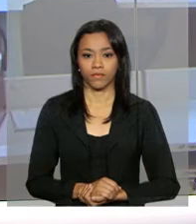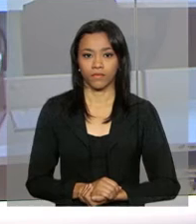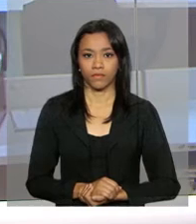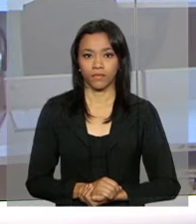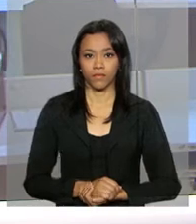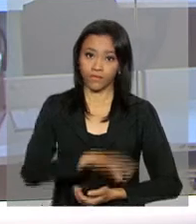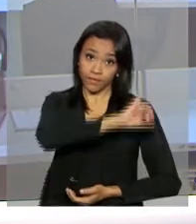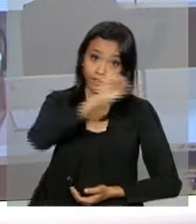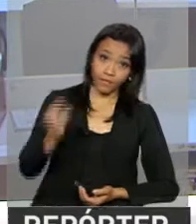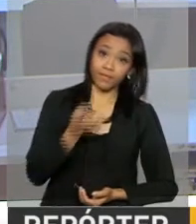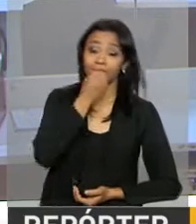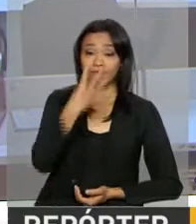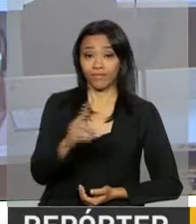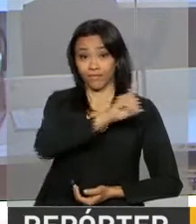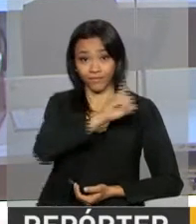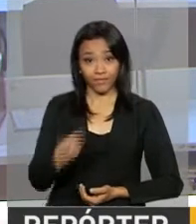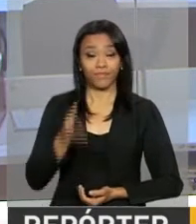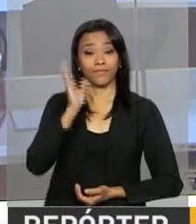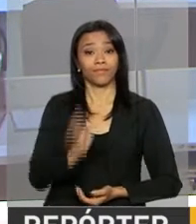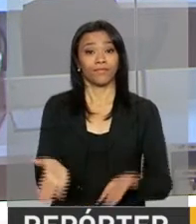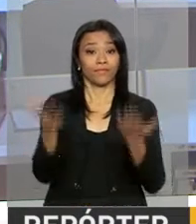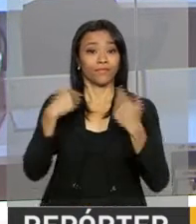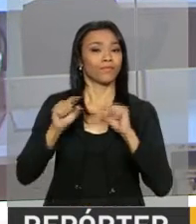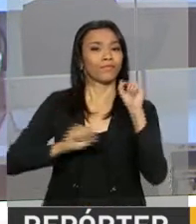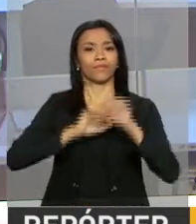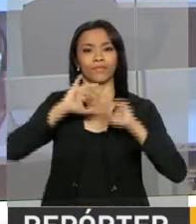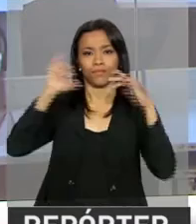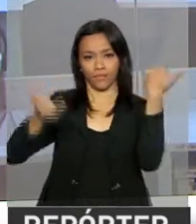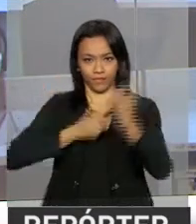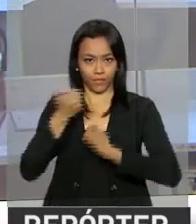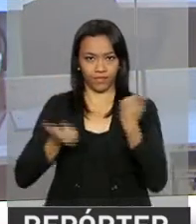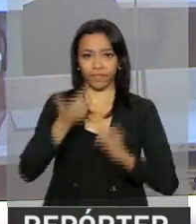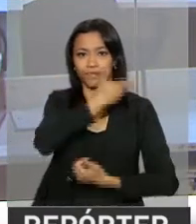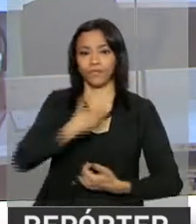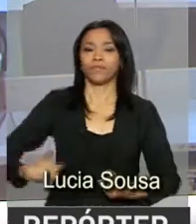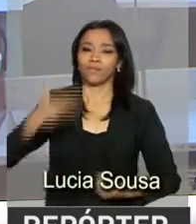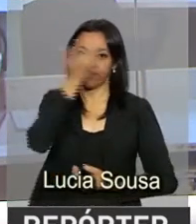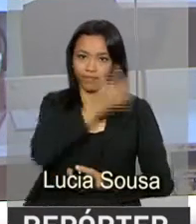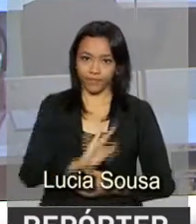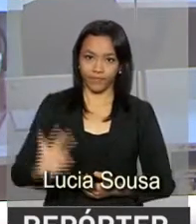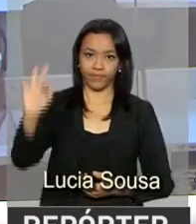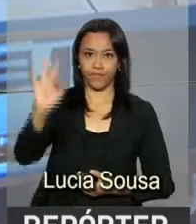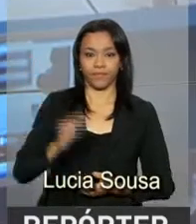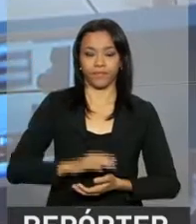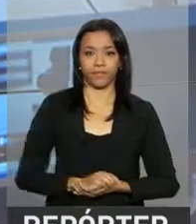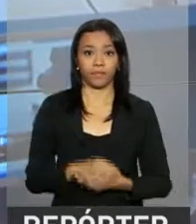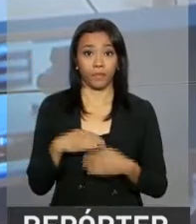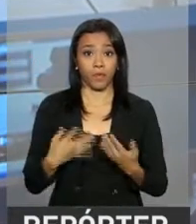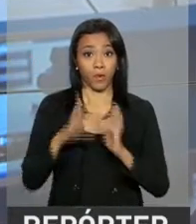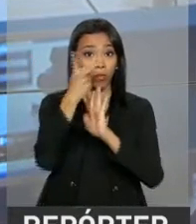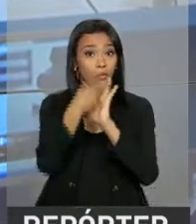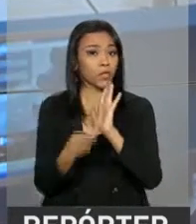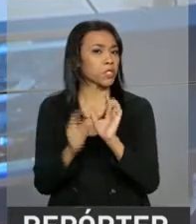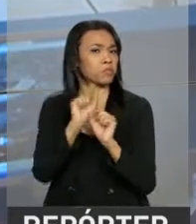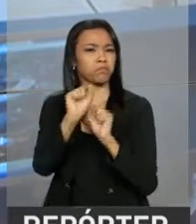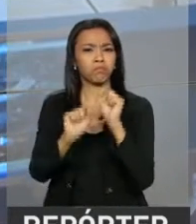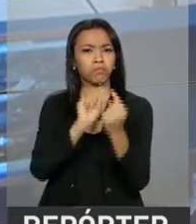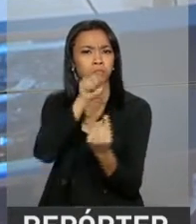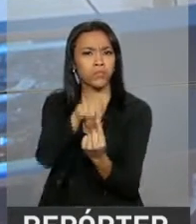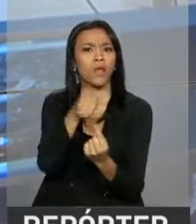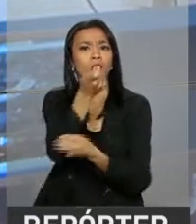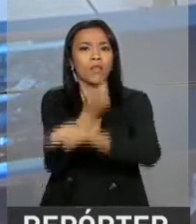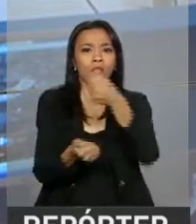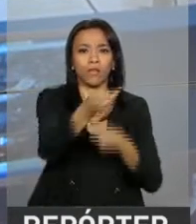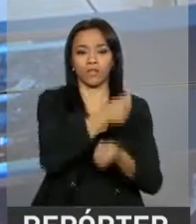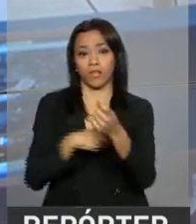olá bom dia estamos de volta com repórter nbr as notícias do governo federal o projeto de renegociação